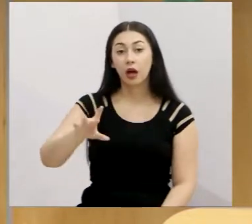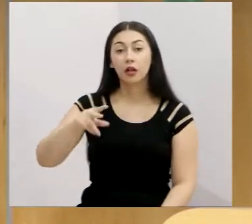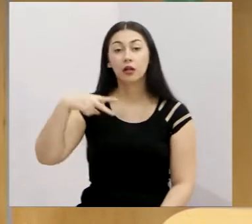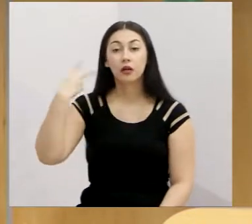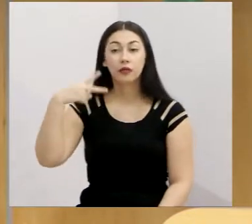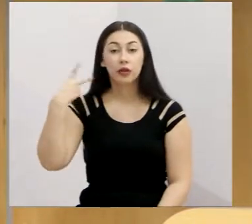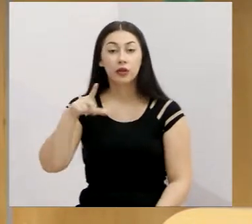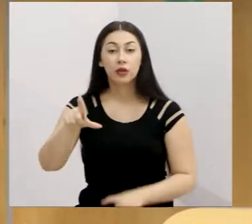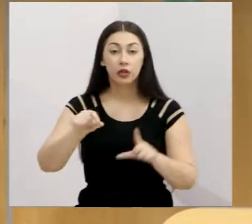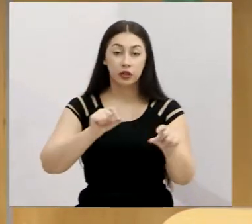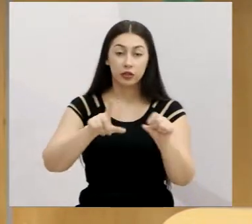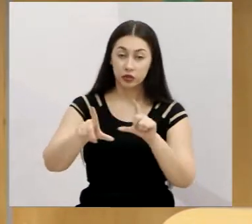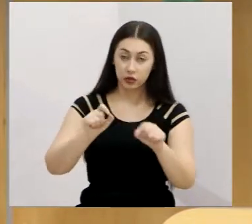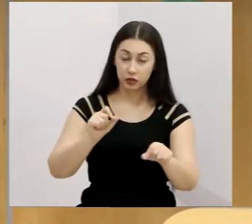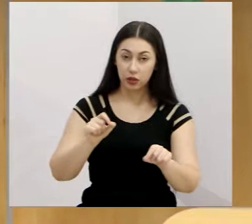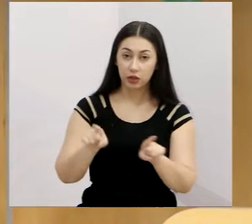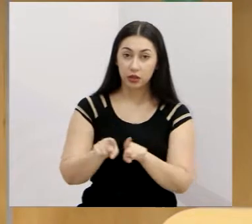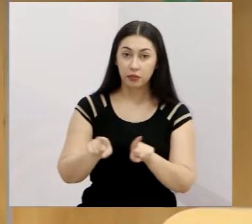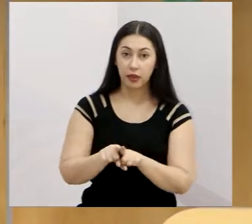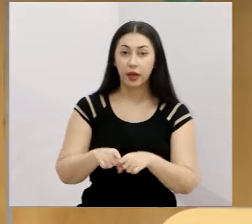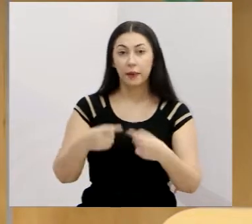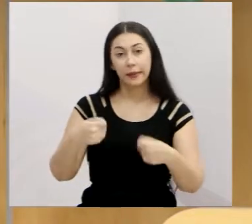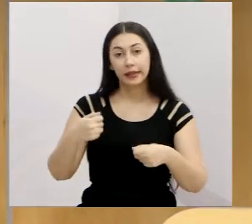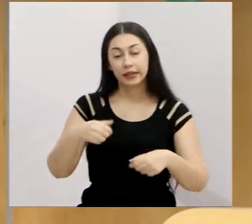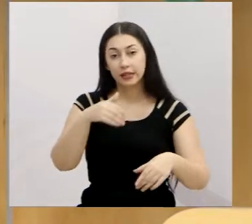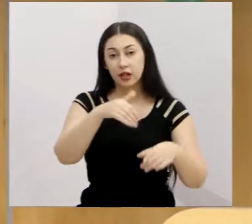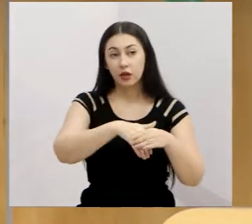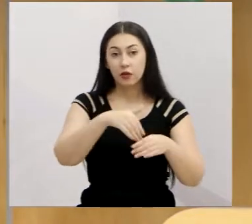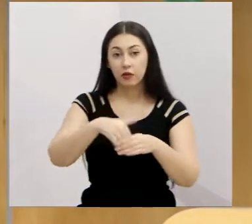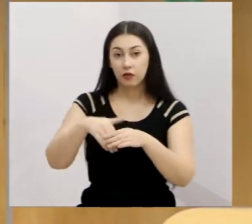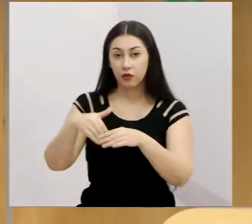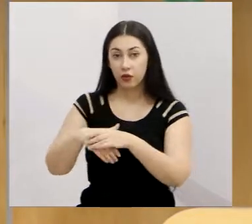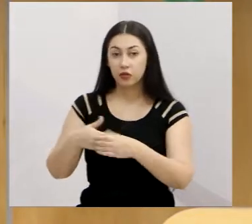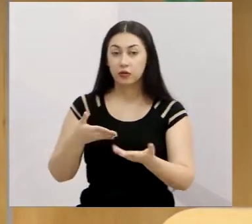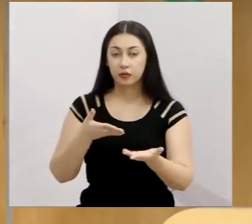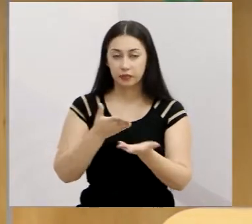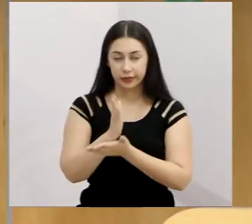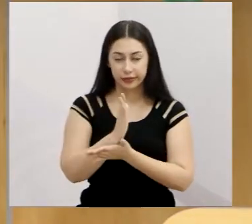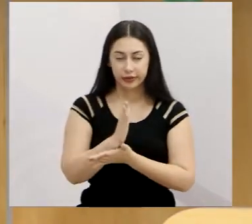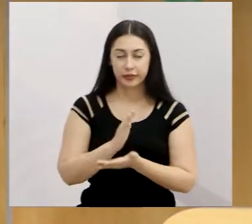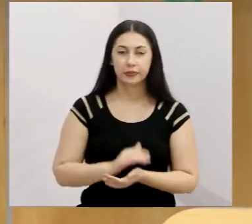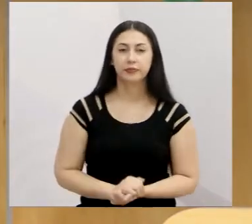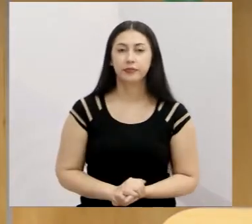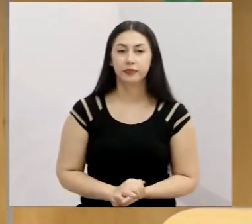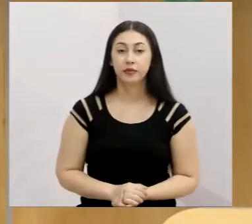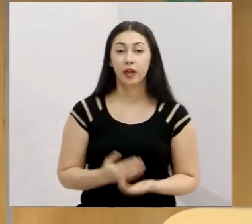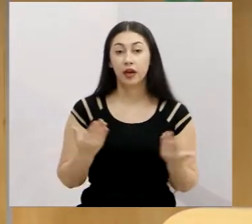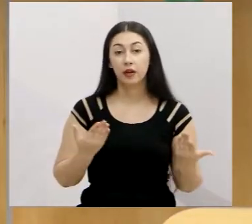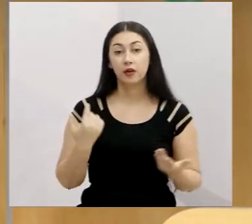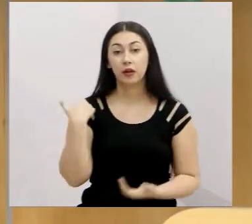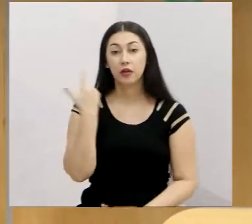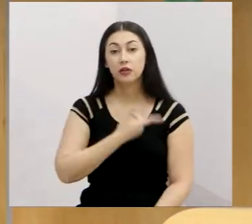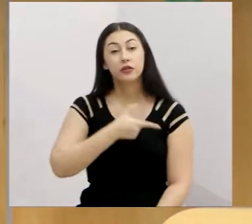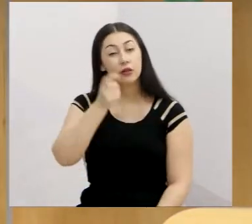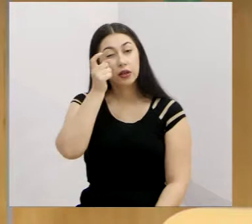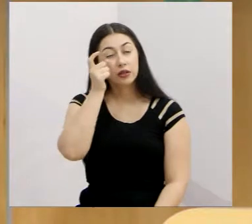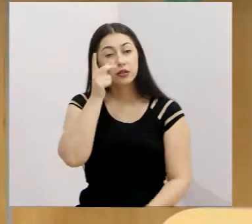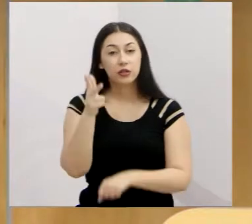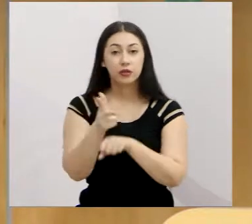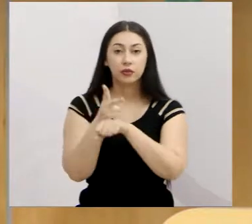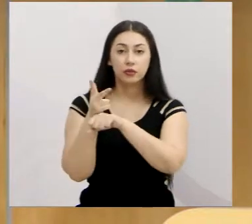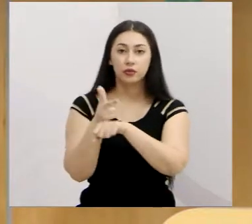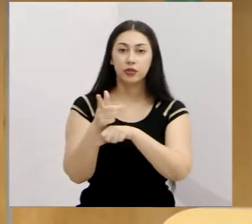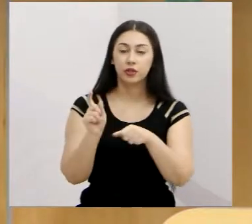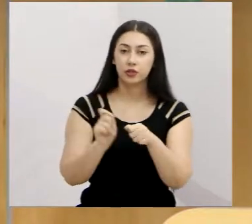por Vereador e são aprovadas pelo voto de pelo menos dois terços deles assistiremos agora um vídeo